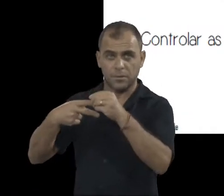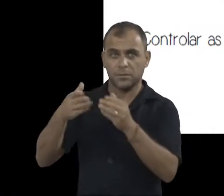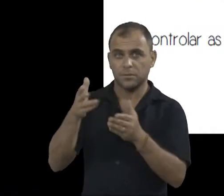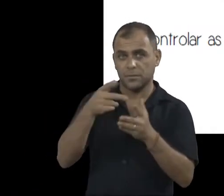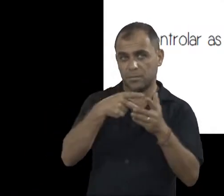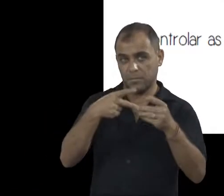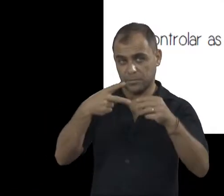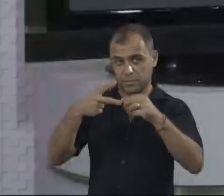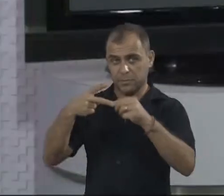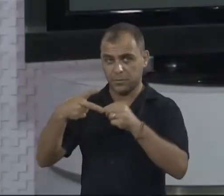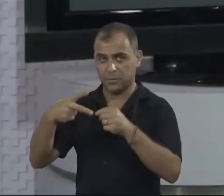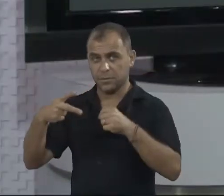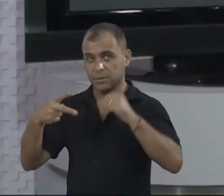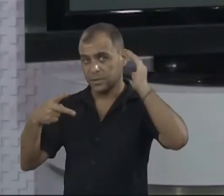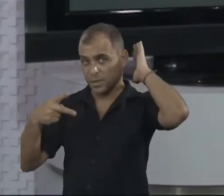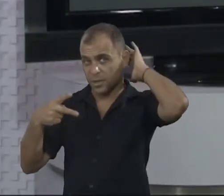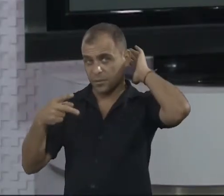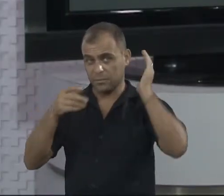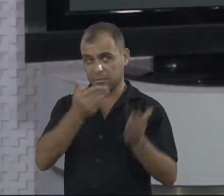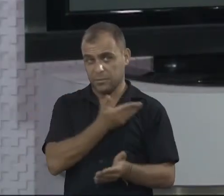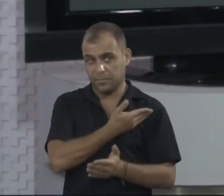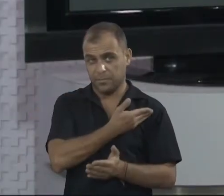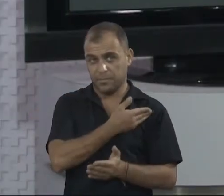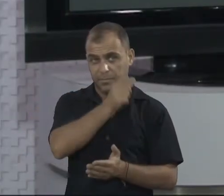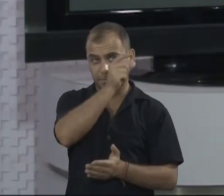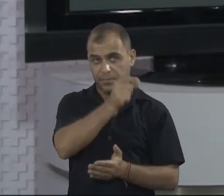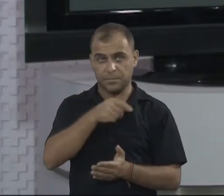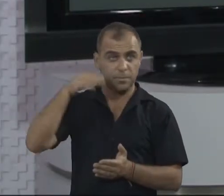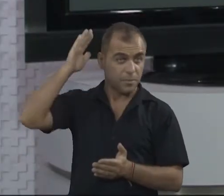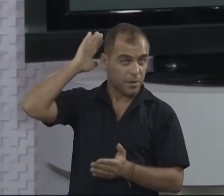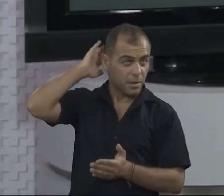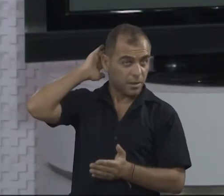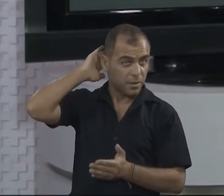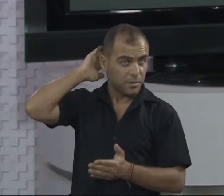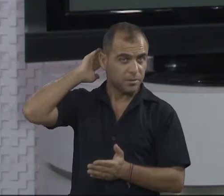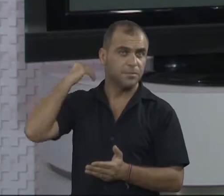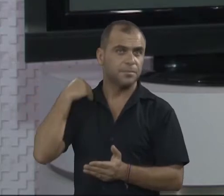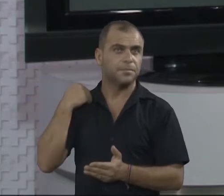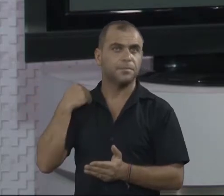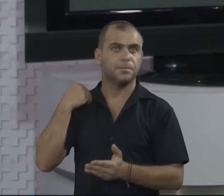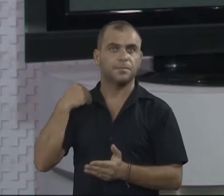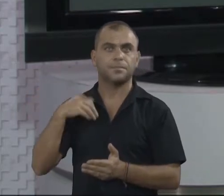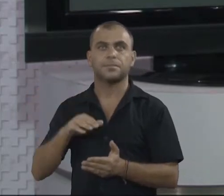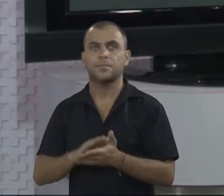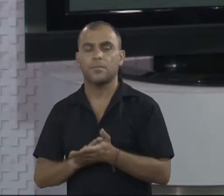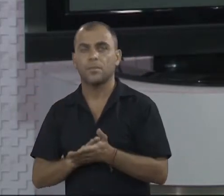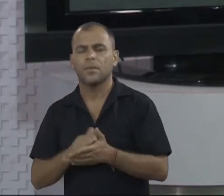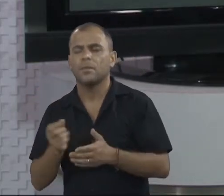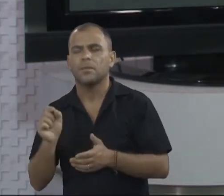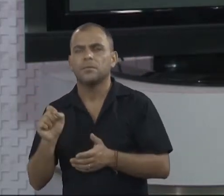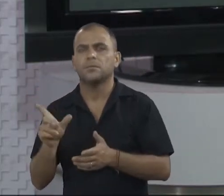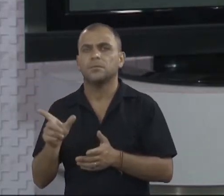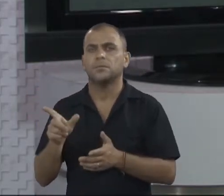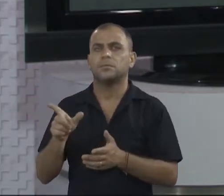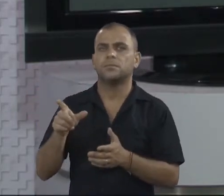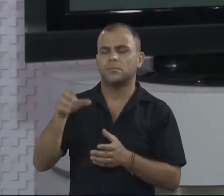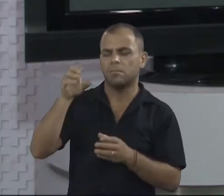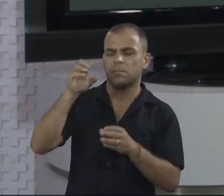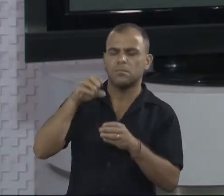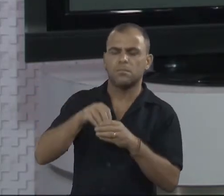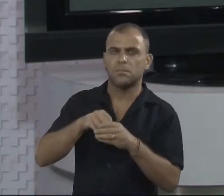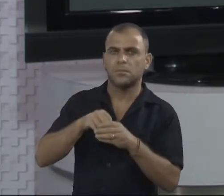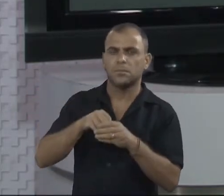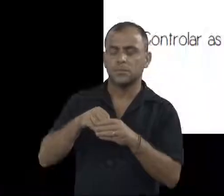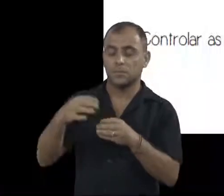no encéfalo e na medula espinal, tá? Essa parte amarelinha aqui da imagem. Bom, o sistema nervoso central, ele